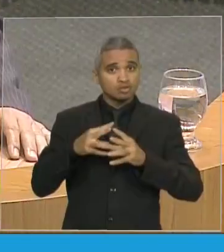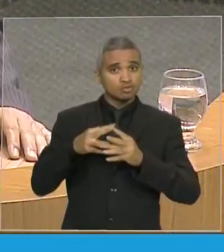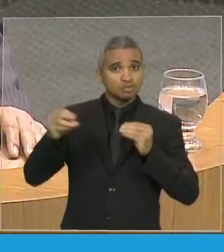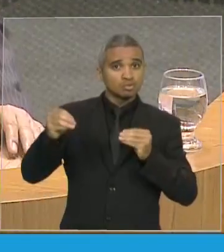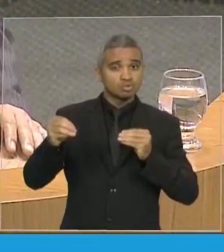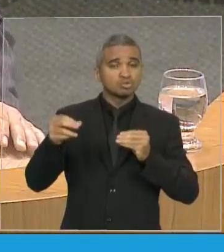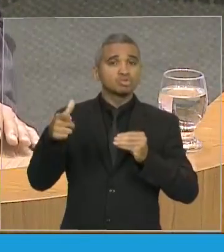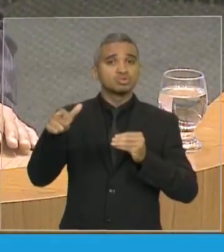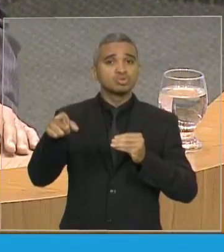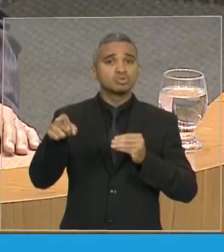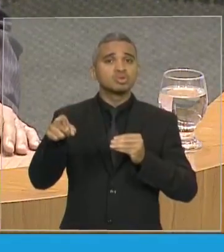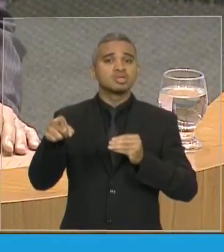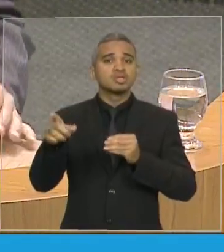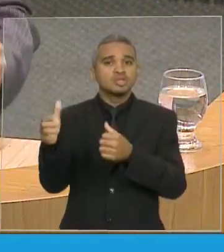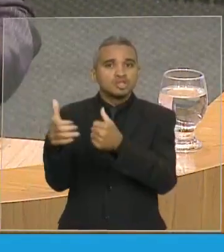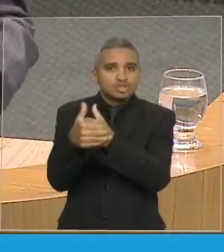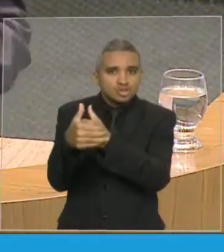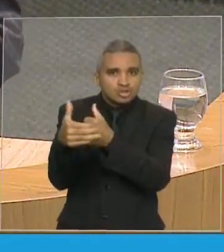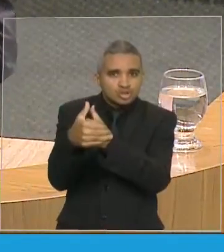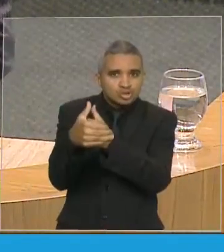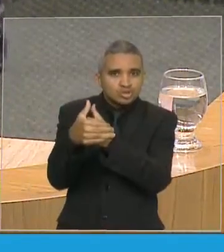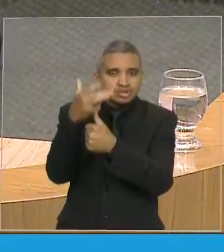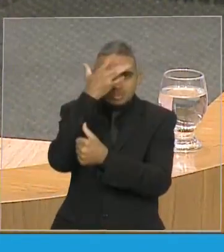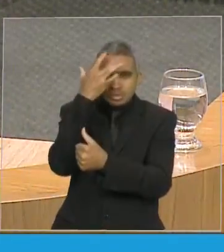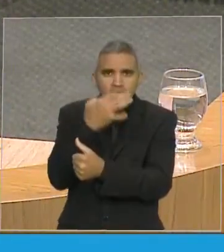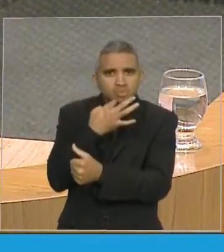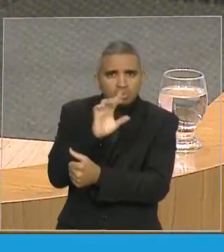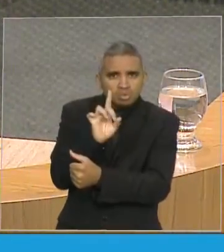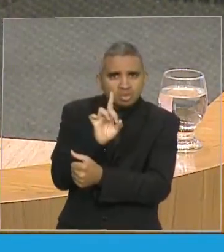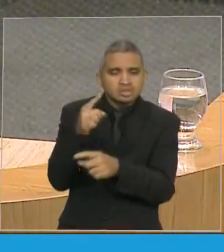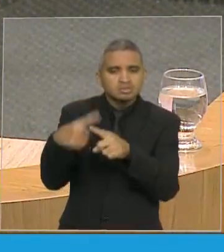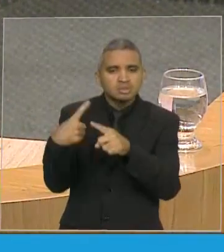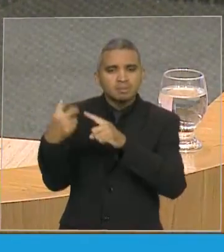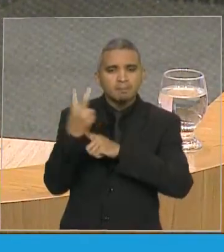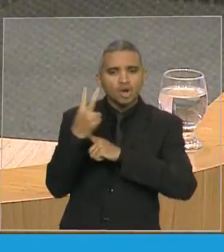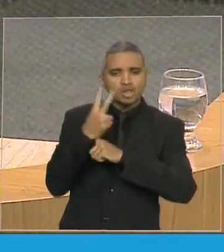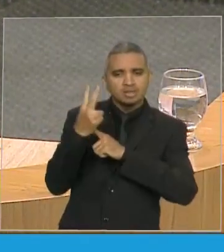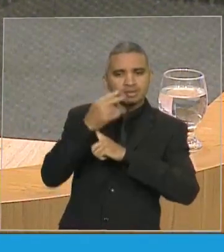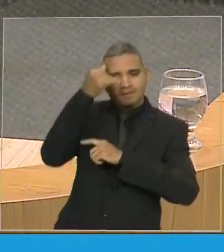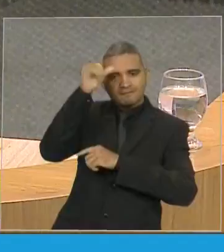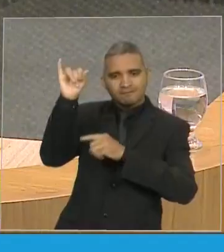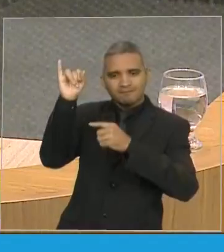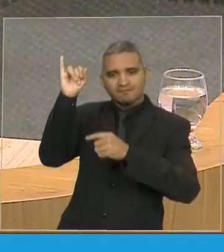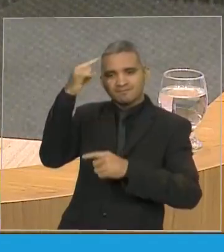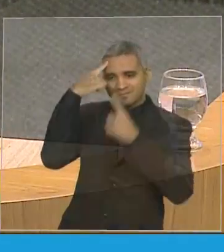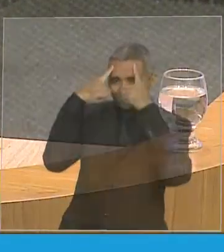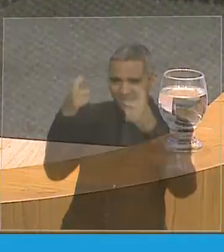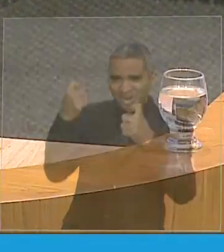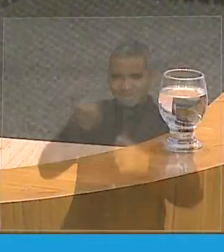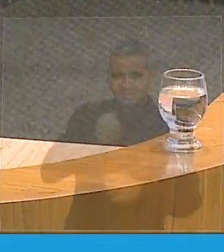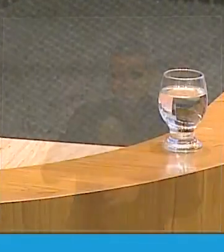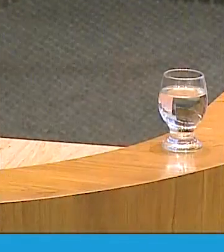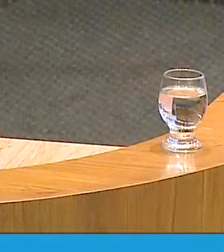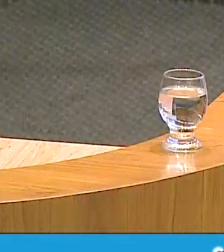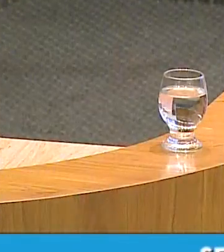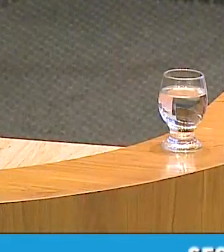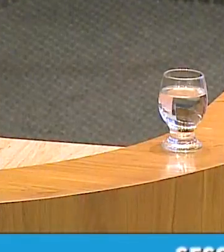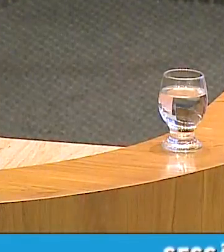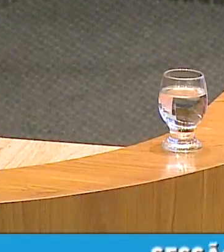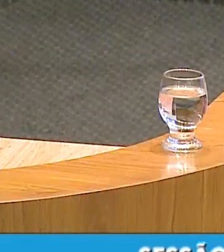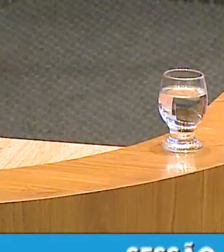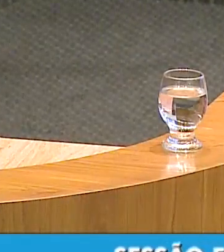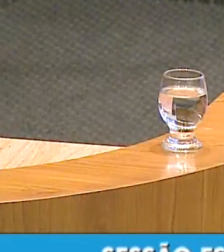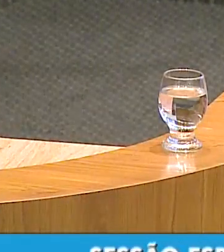esconder-se entre os desconhecidos para proteger-se da violência, pois ainda não era capaz de proteger-se